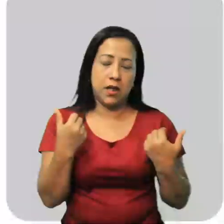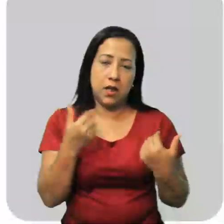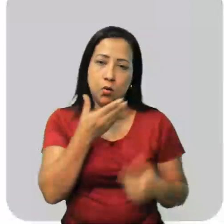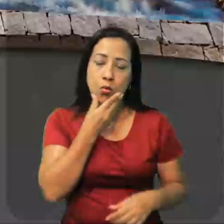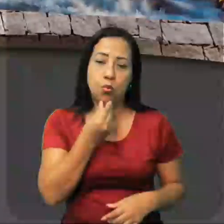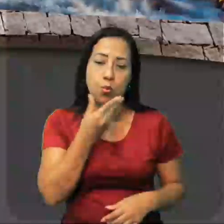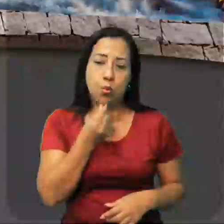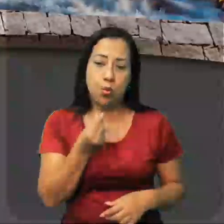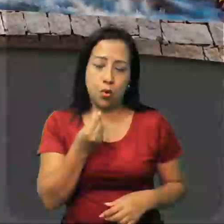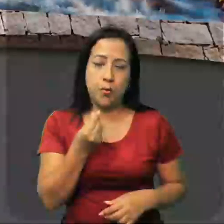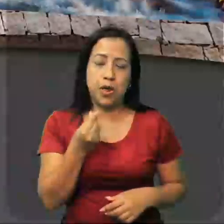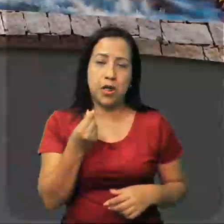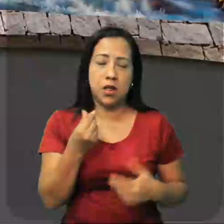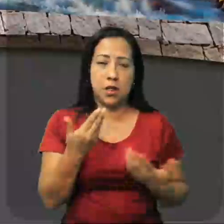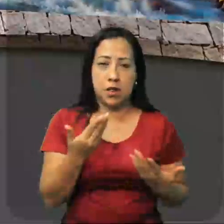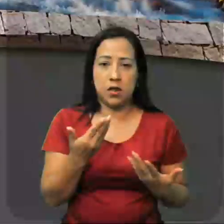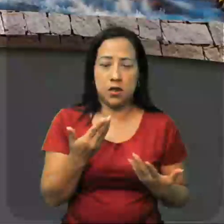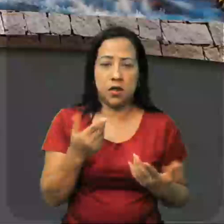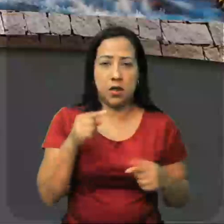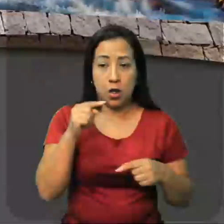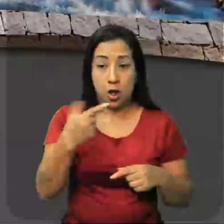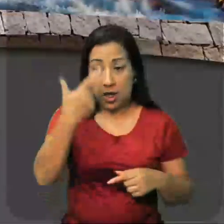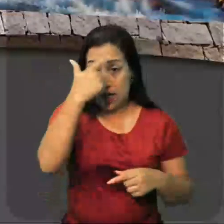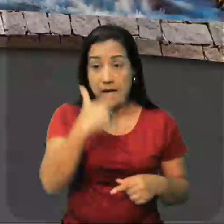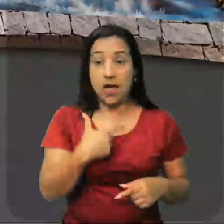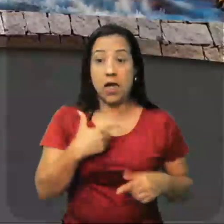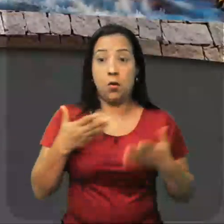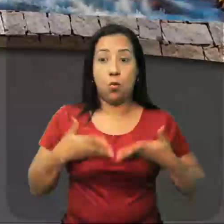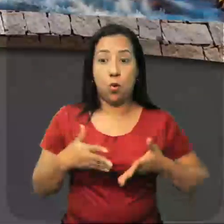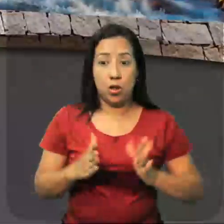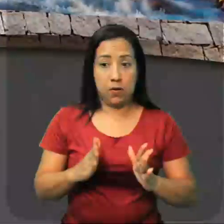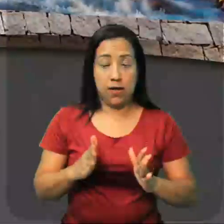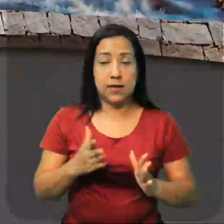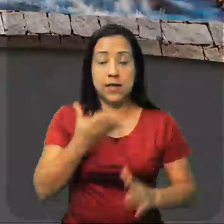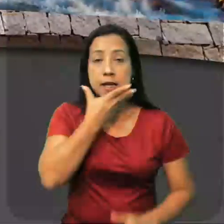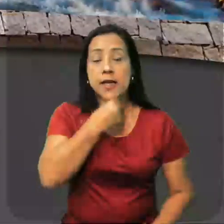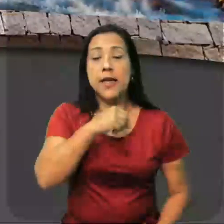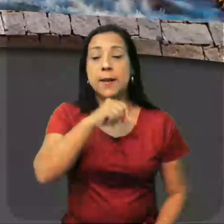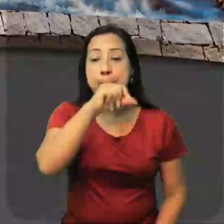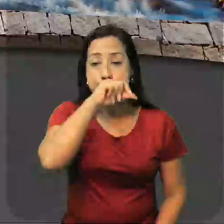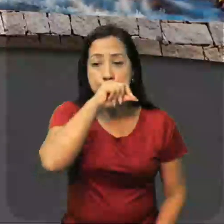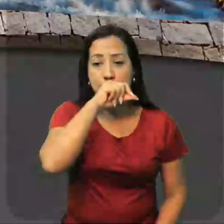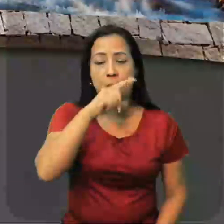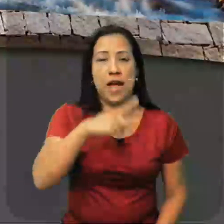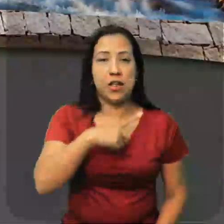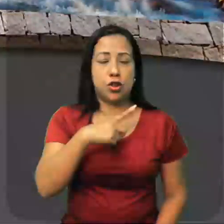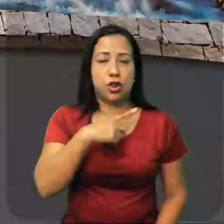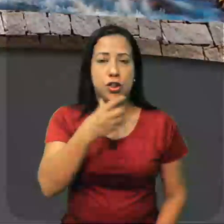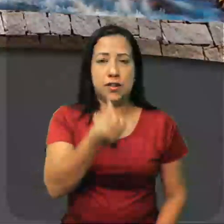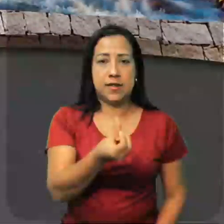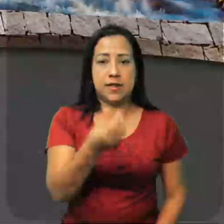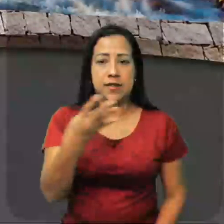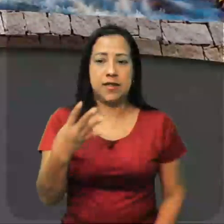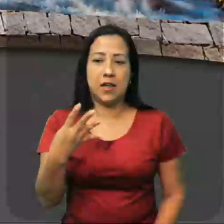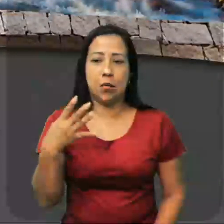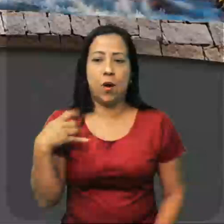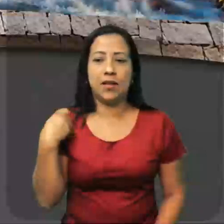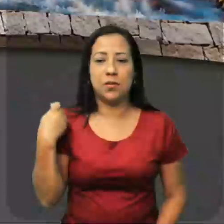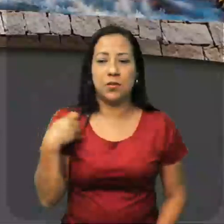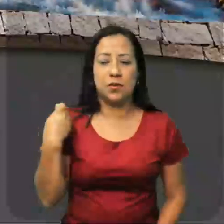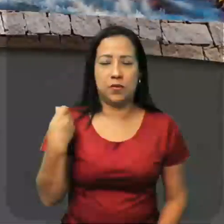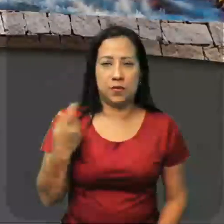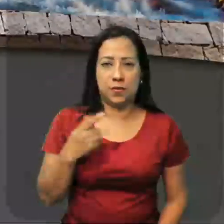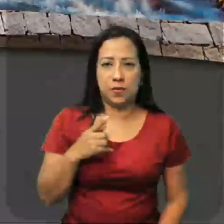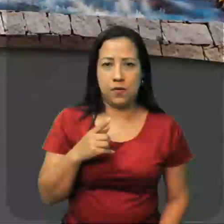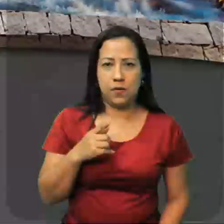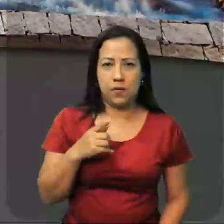eu nasci, o meu pai tinha 64 anos. O quê? Isso mesmo. Tá? Ah, e a tua mãe era